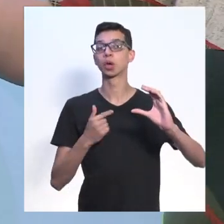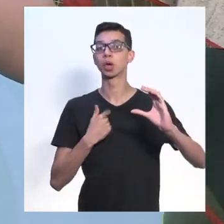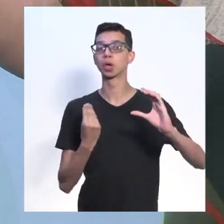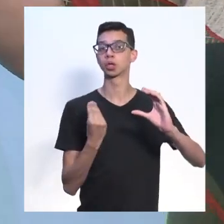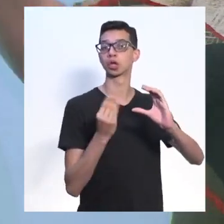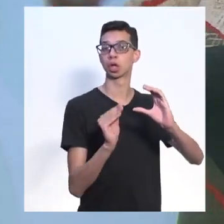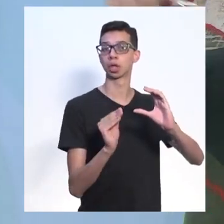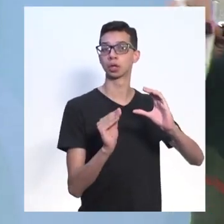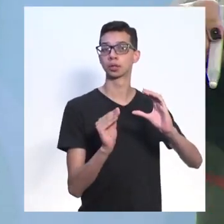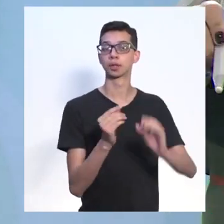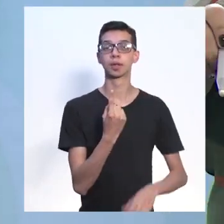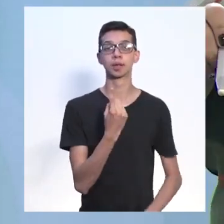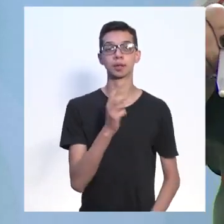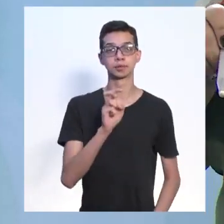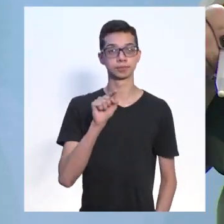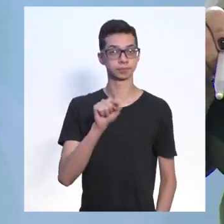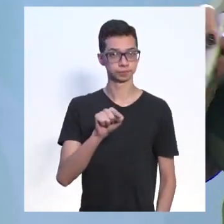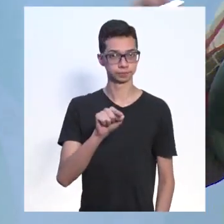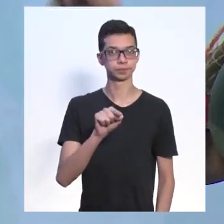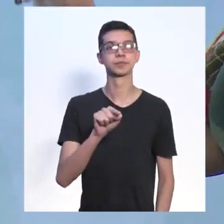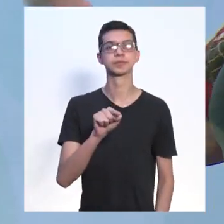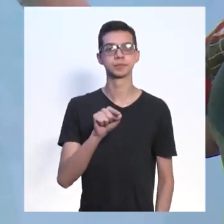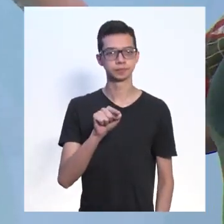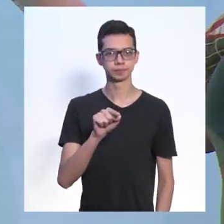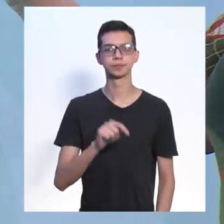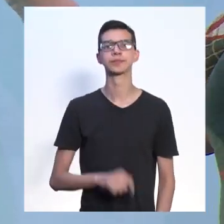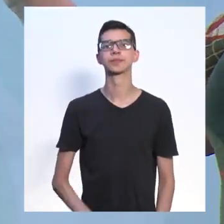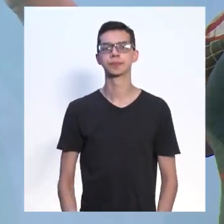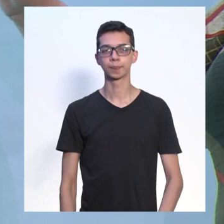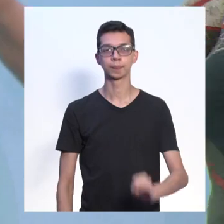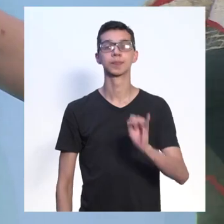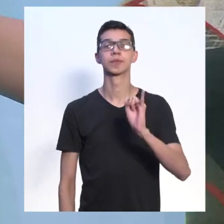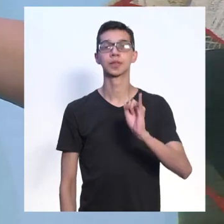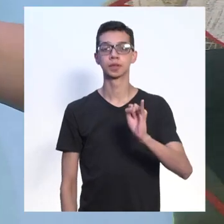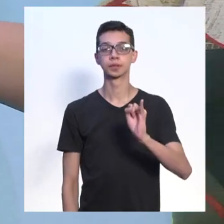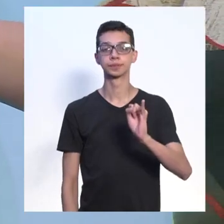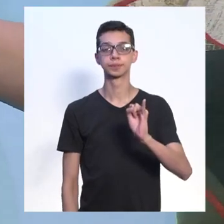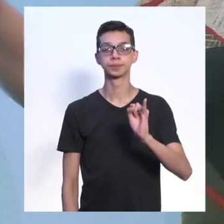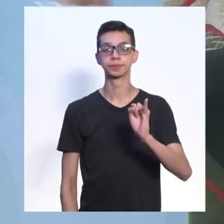colocar? 15 mil. No lugar do I,